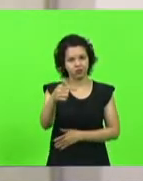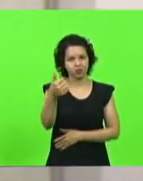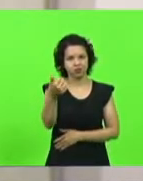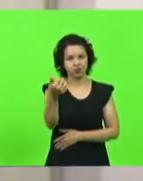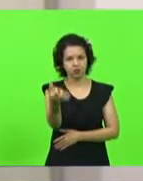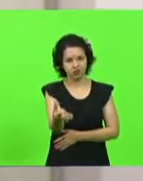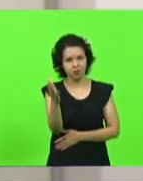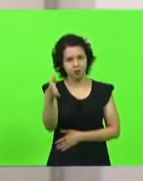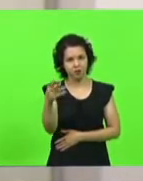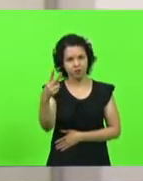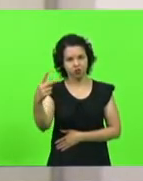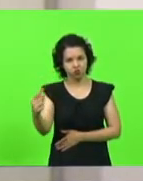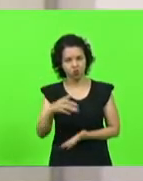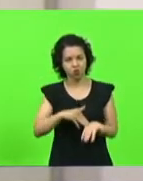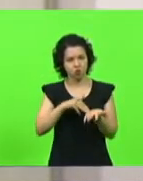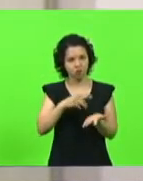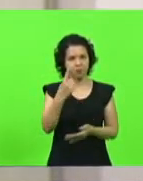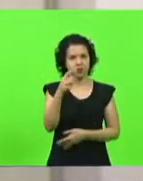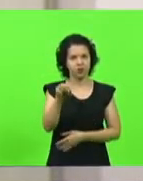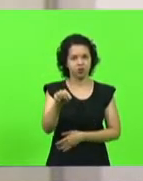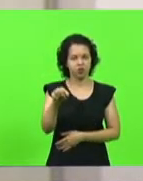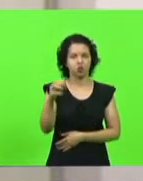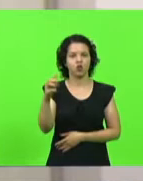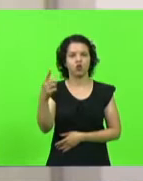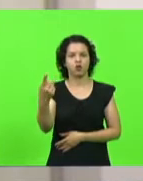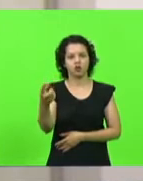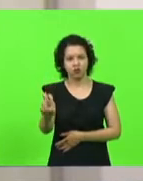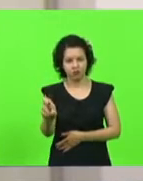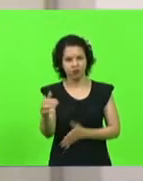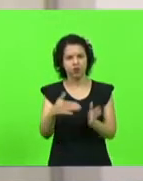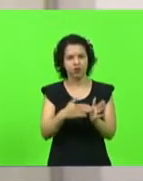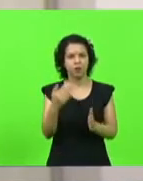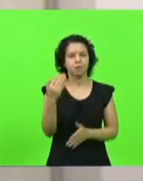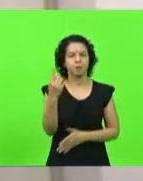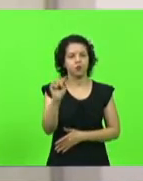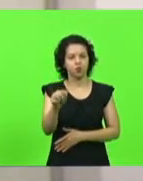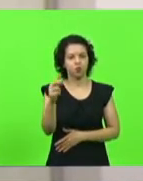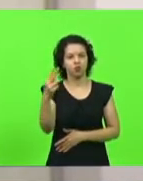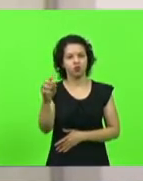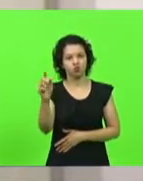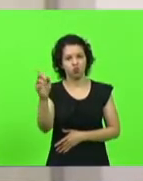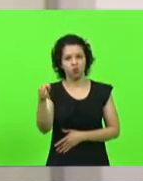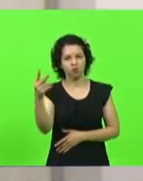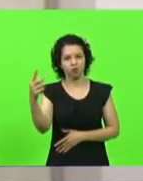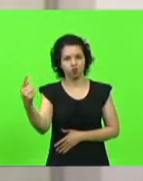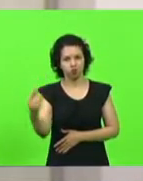716/2021, as moções números 1015 a 1021/2021 e o requerimento número